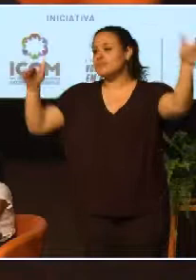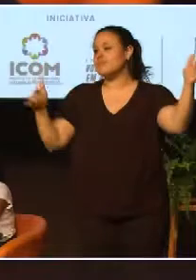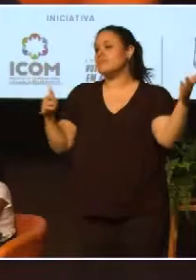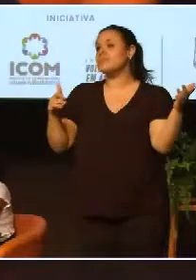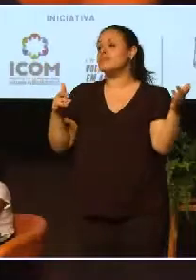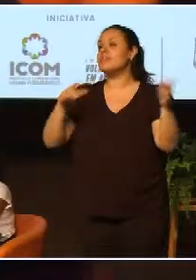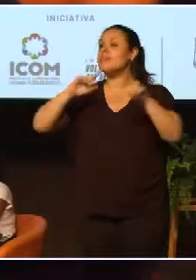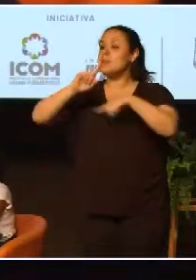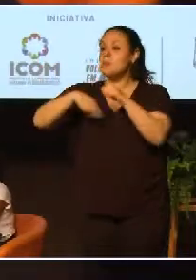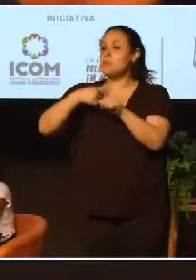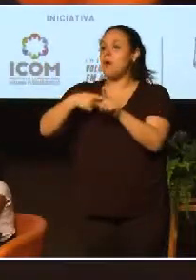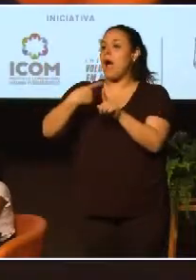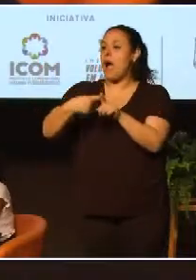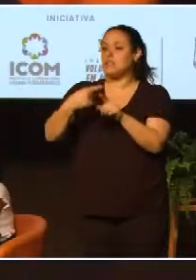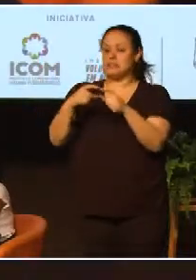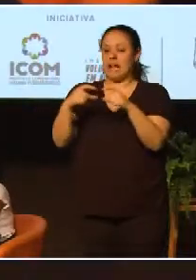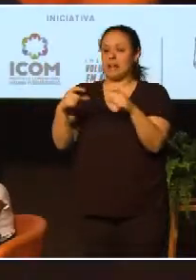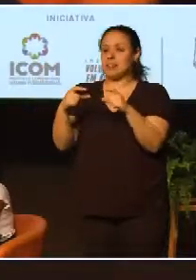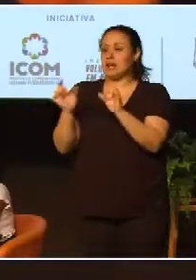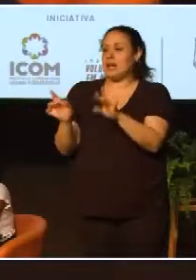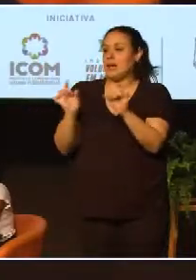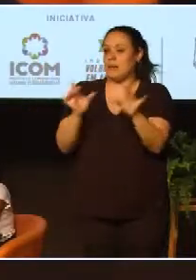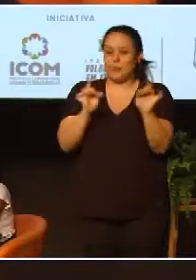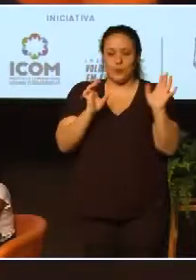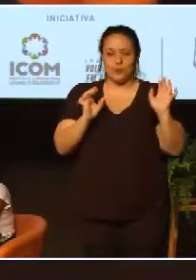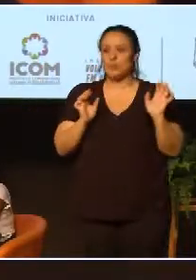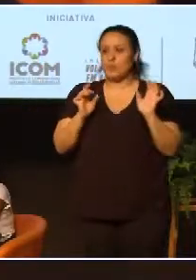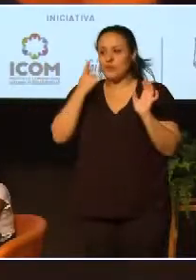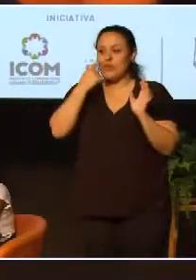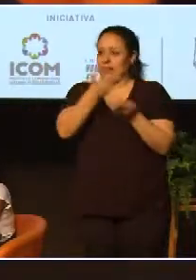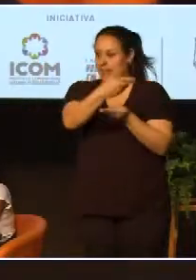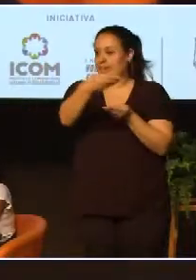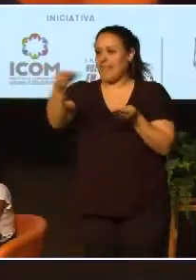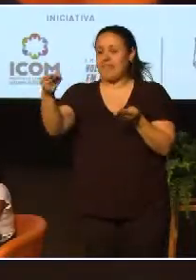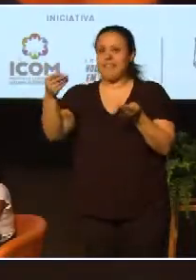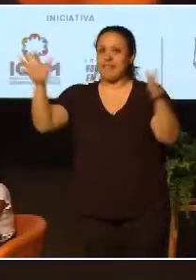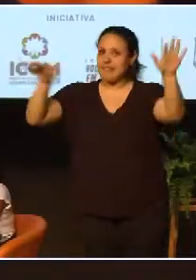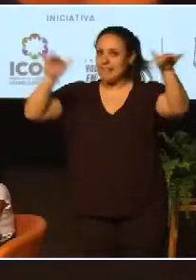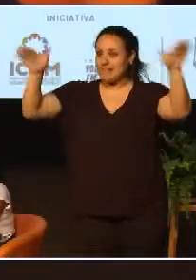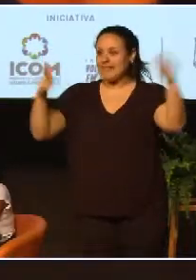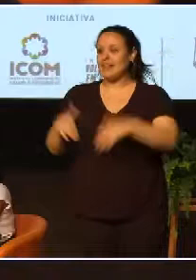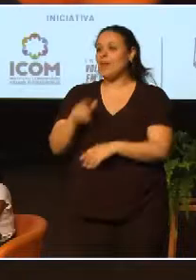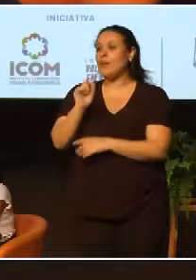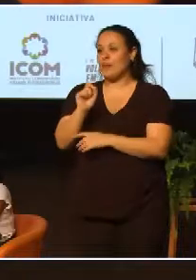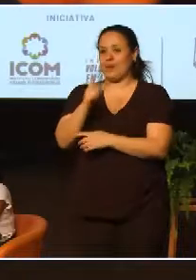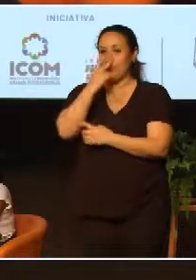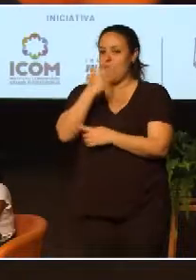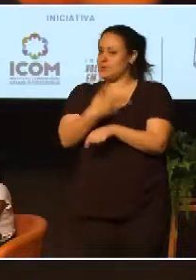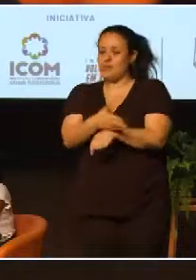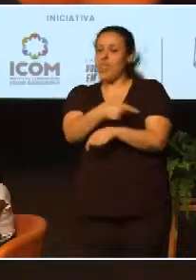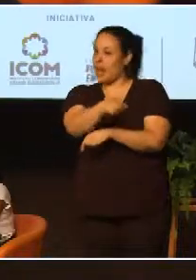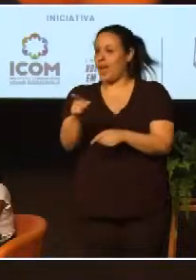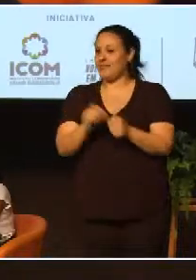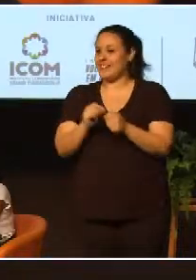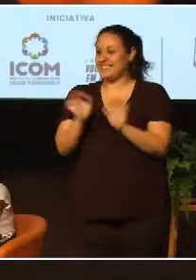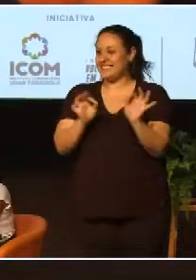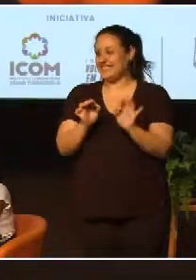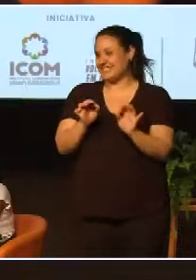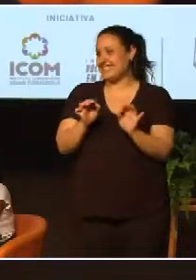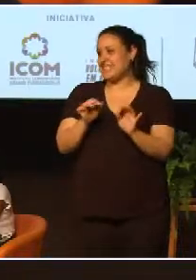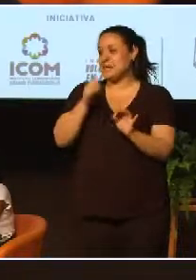essas coxinhas e toda a comida num esquema de civirologia. Então, minha avó e minha bisavó,